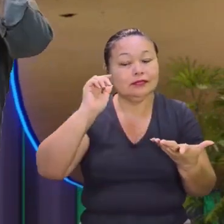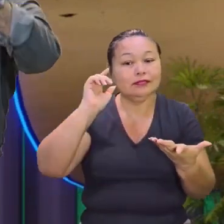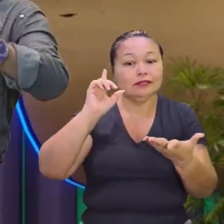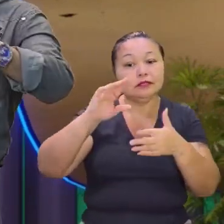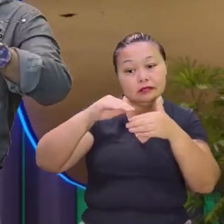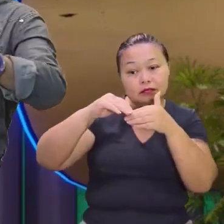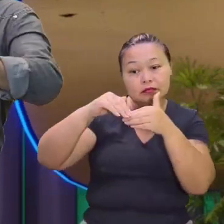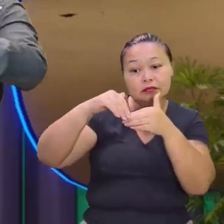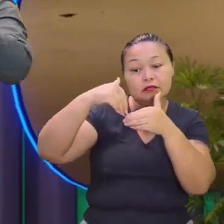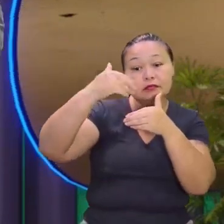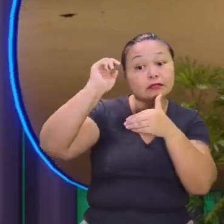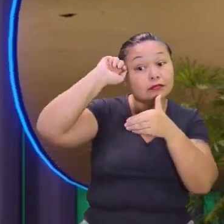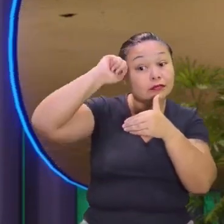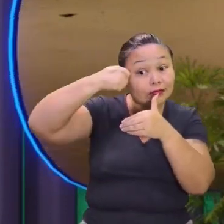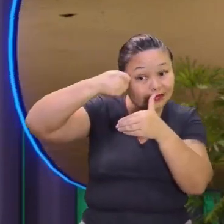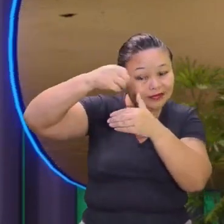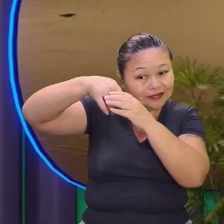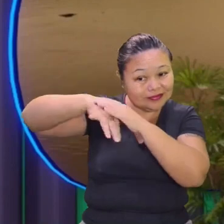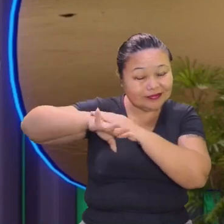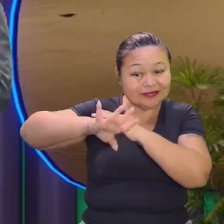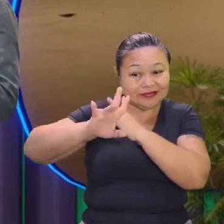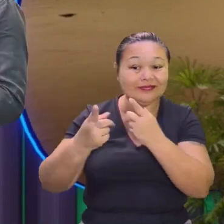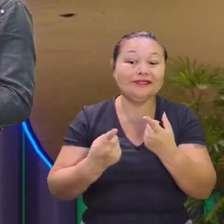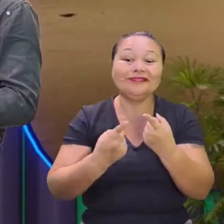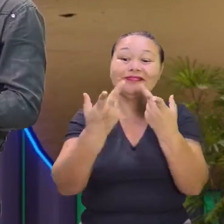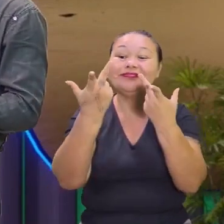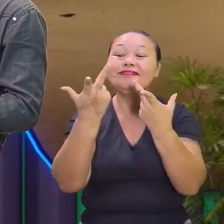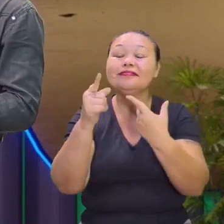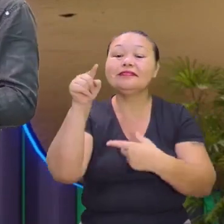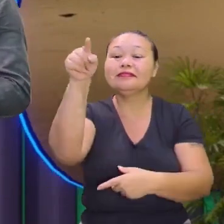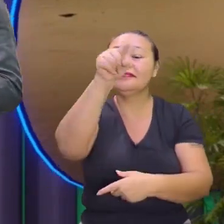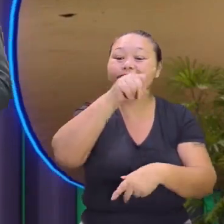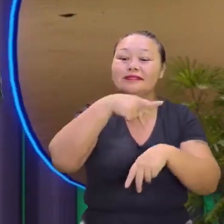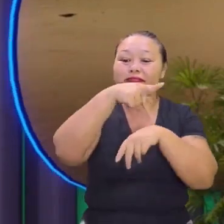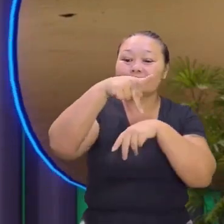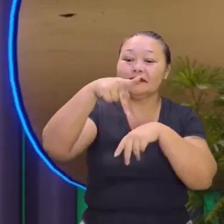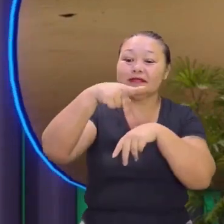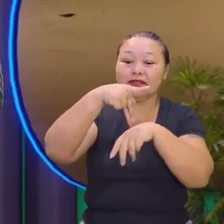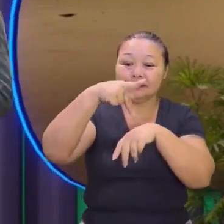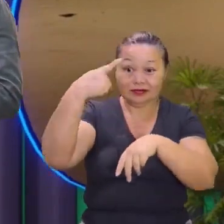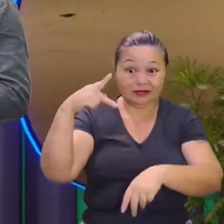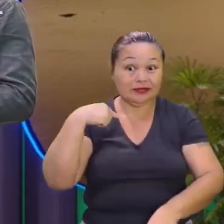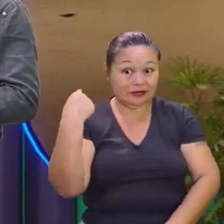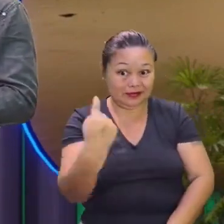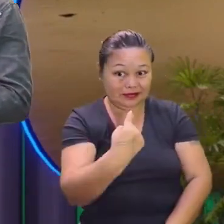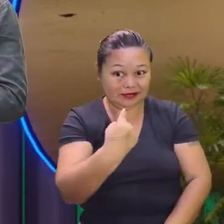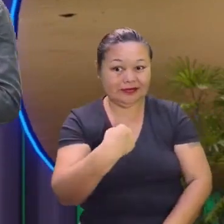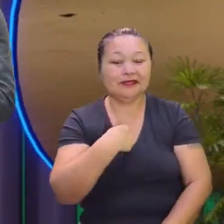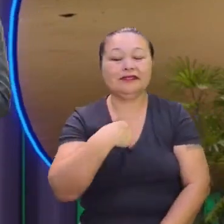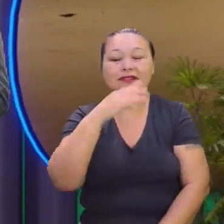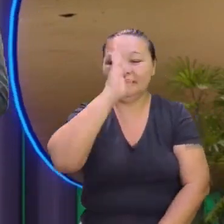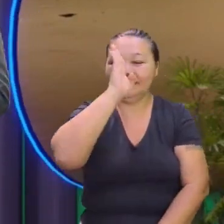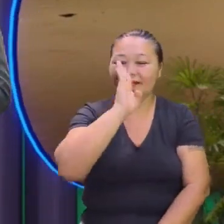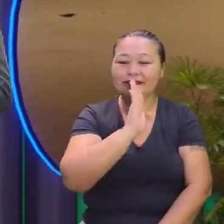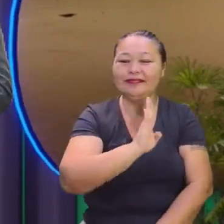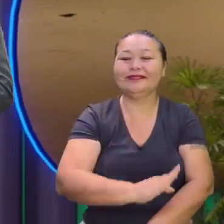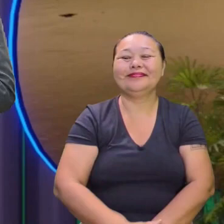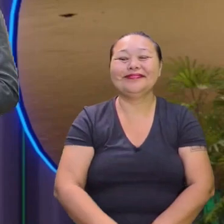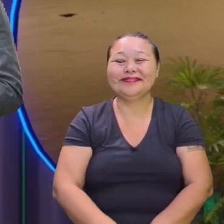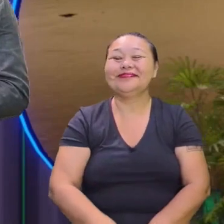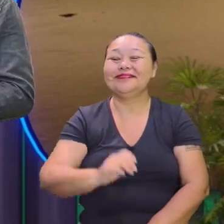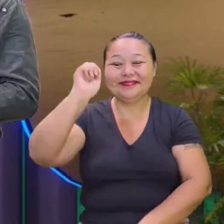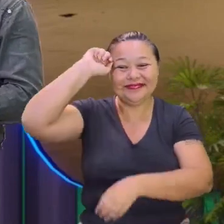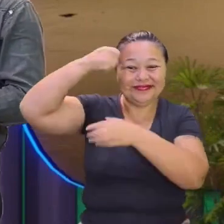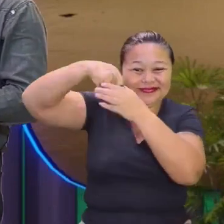sair daqui o açaí para outros lugares do Brasil. É isso aí, galera. Aí, ó. Até